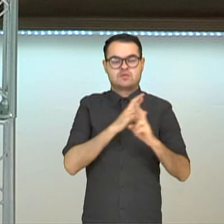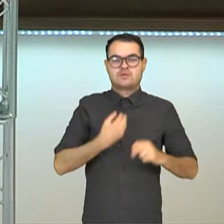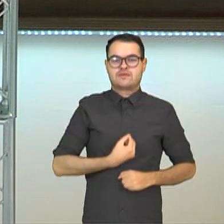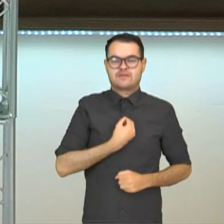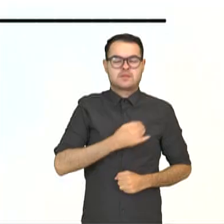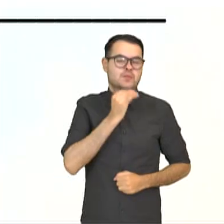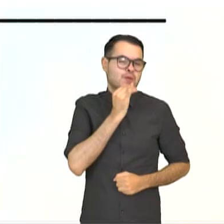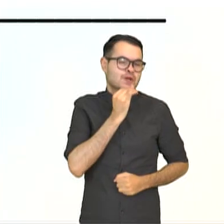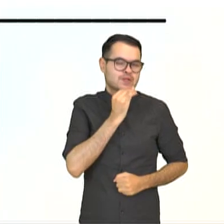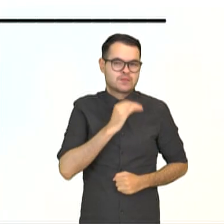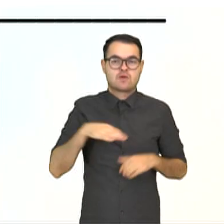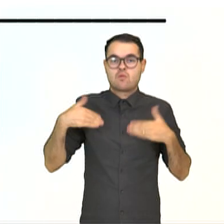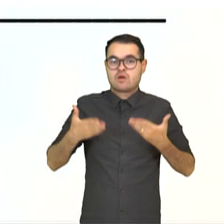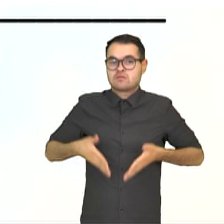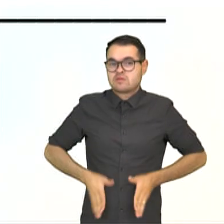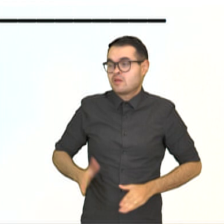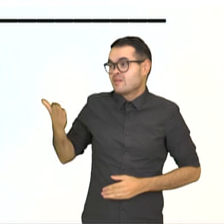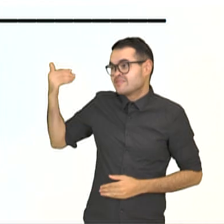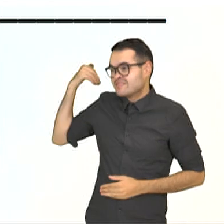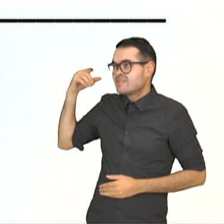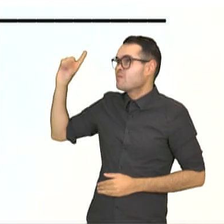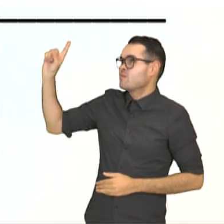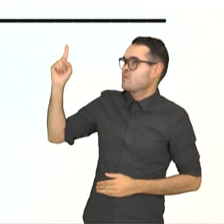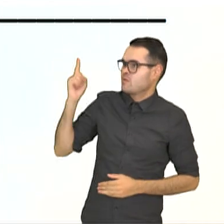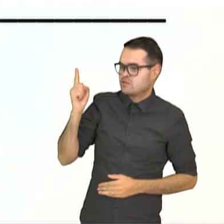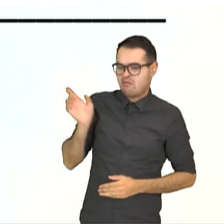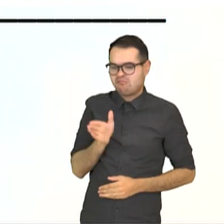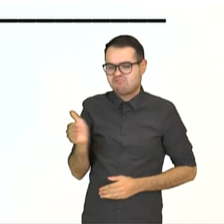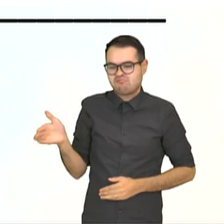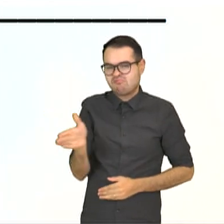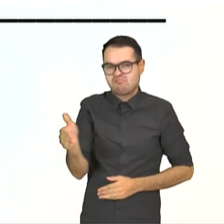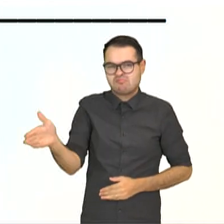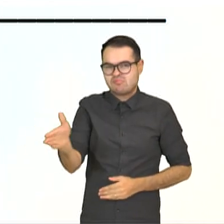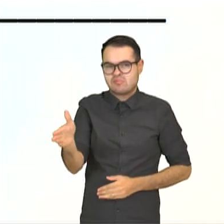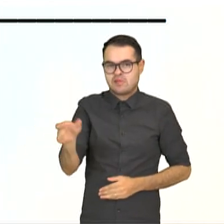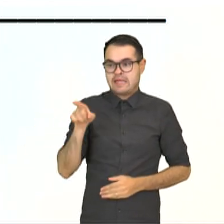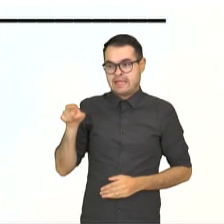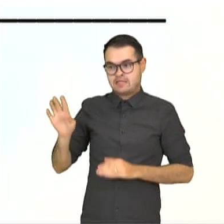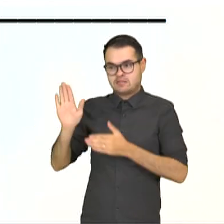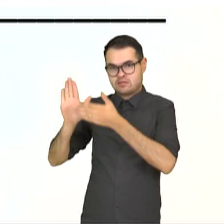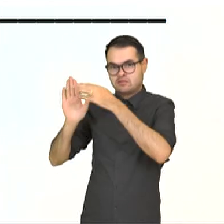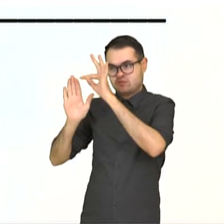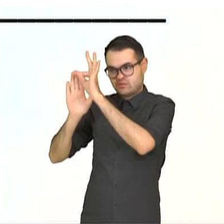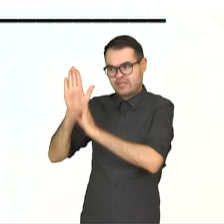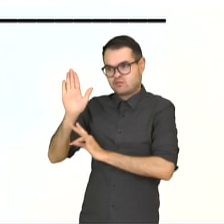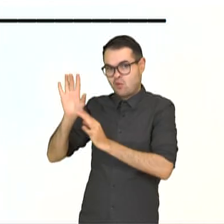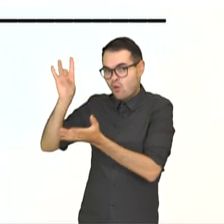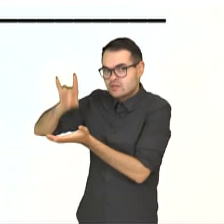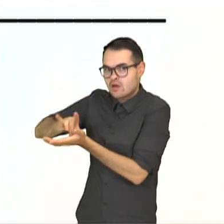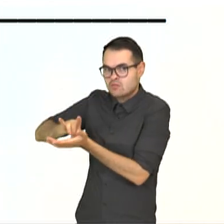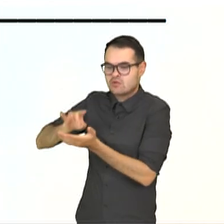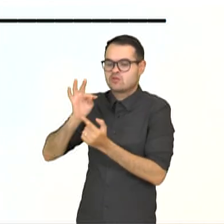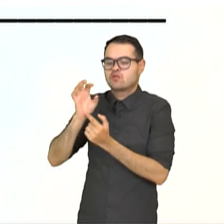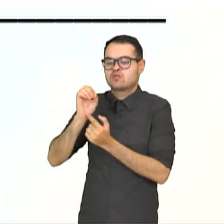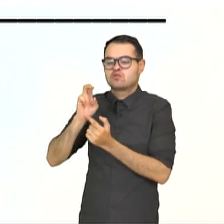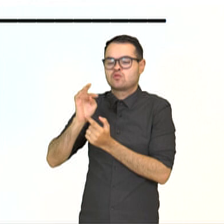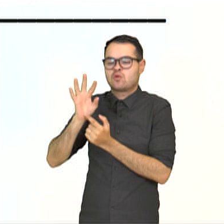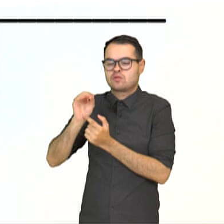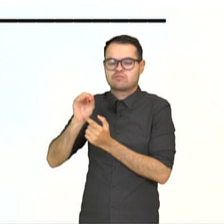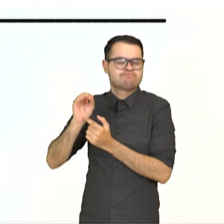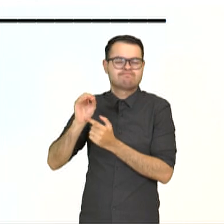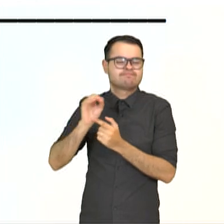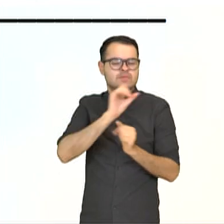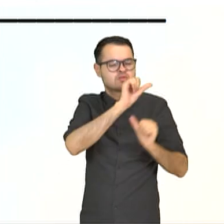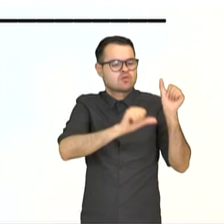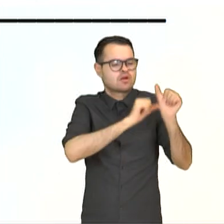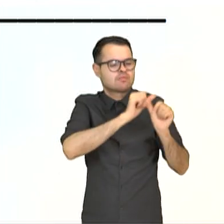no exemplo. Quando nasci um anjo torto. Esse era o do Carlos. Você vai trocar a palavra torto por uma palavra qualquer que